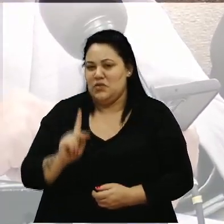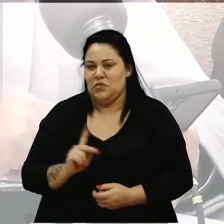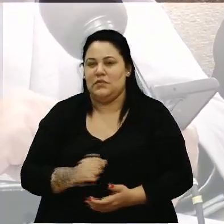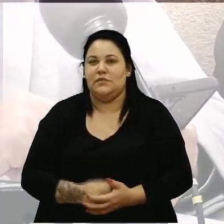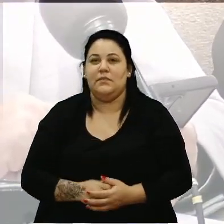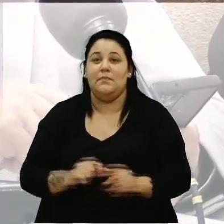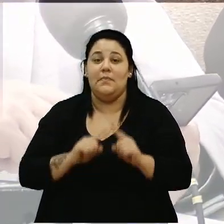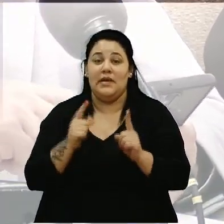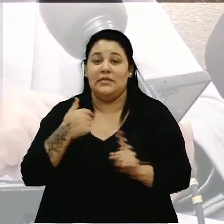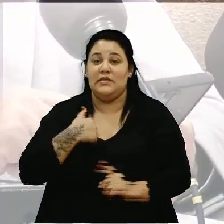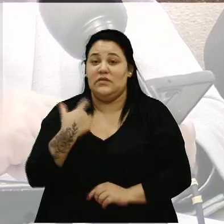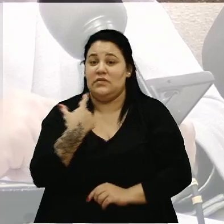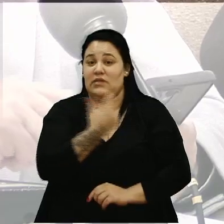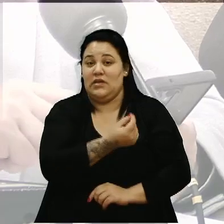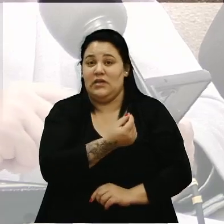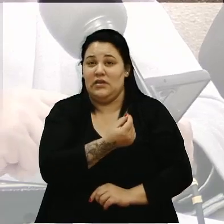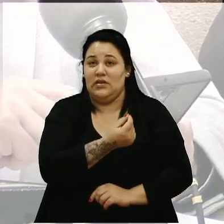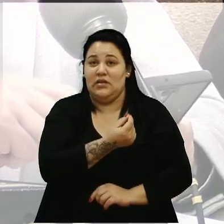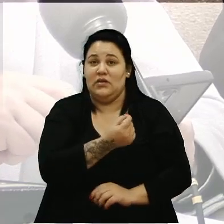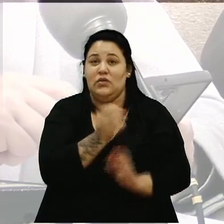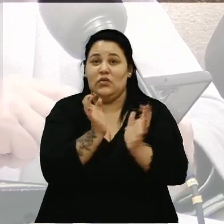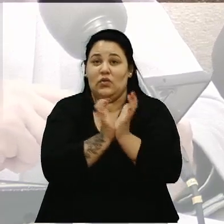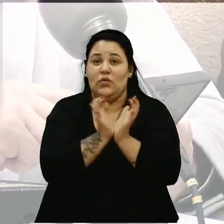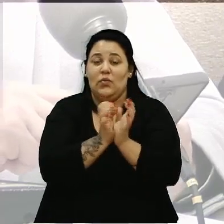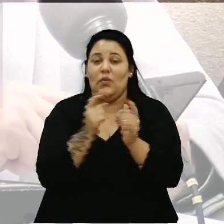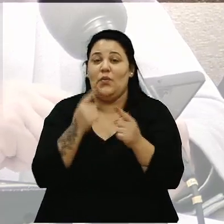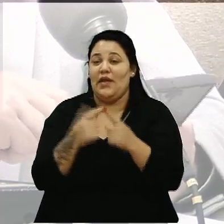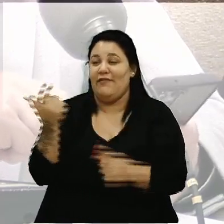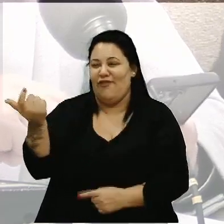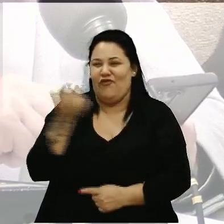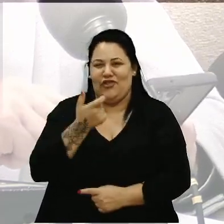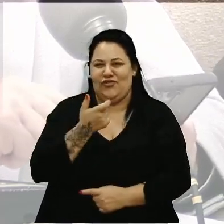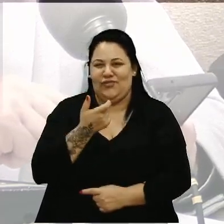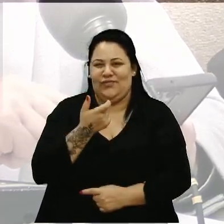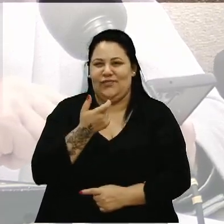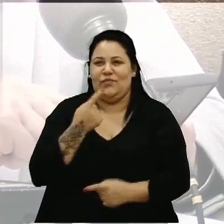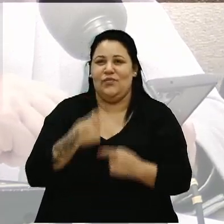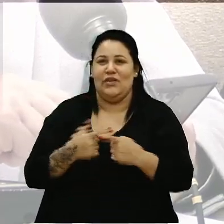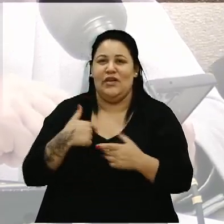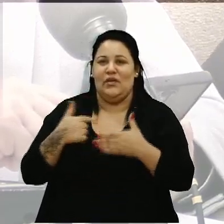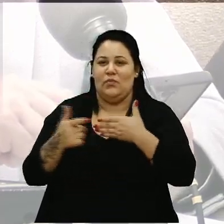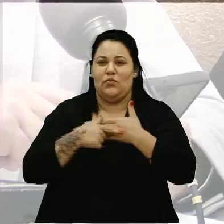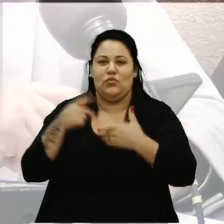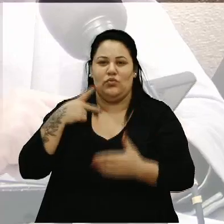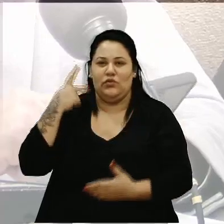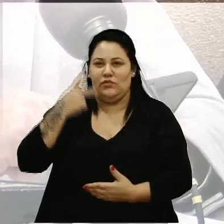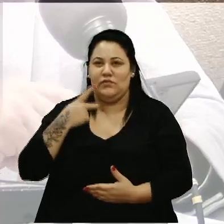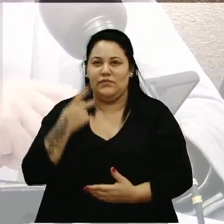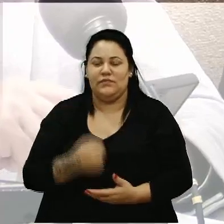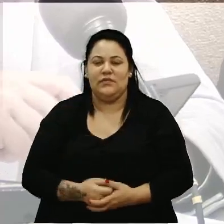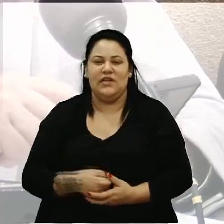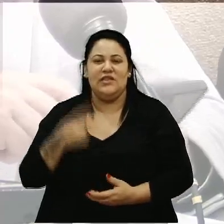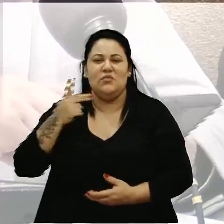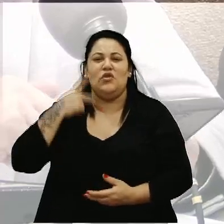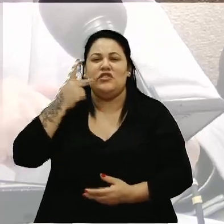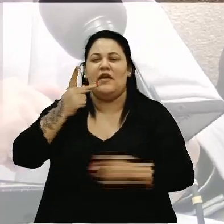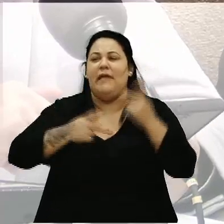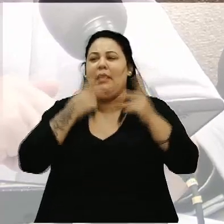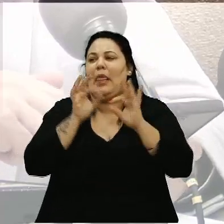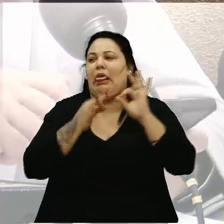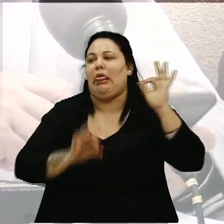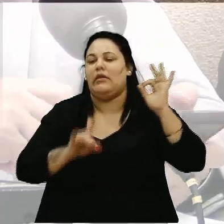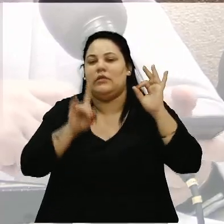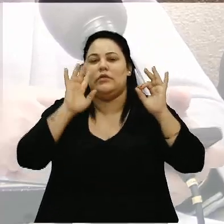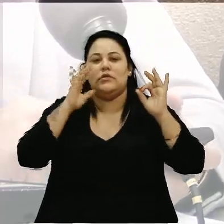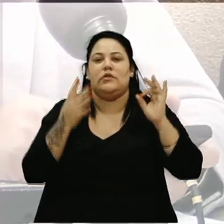eu saí do grupo porque fui ofendido só por ser político, né? Alguém lá disse assim, esses políticos só falam e não resolvem nada.